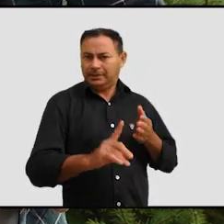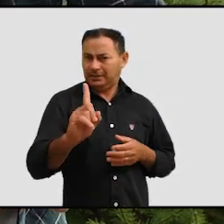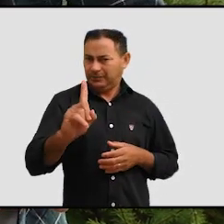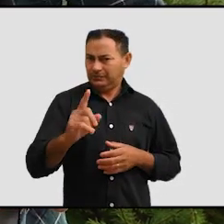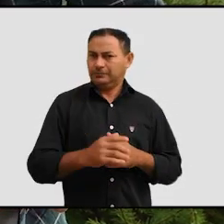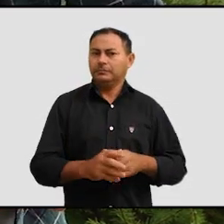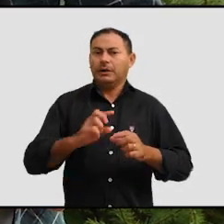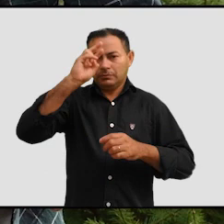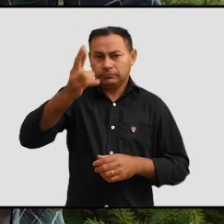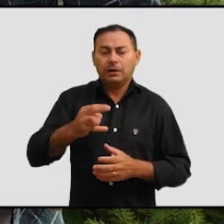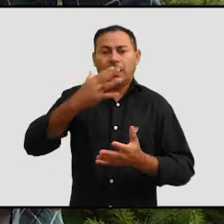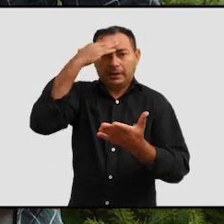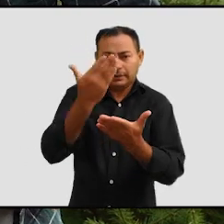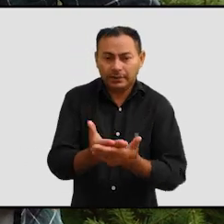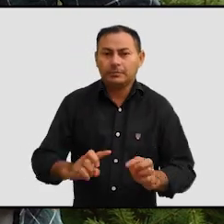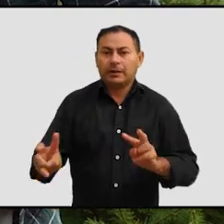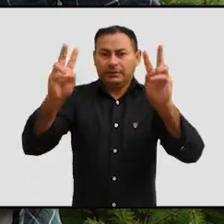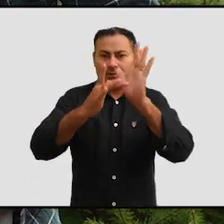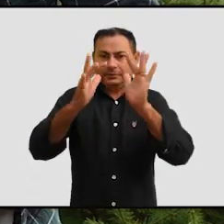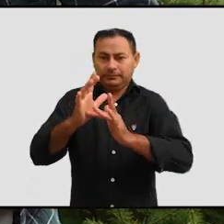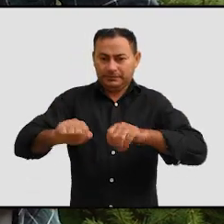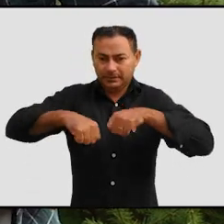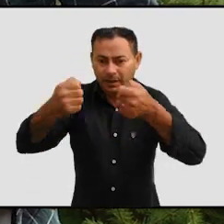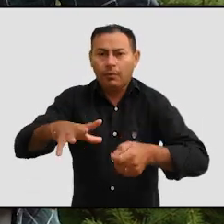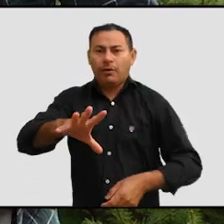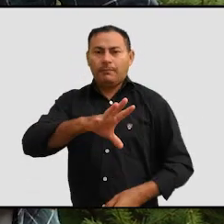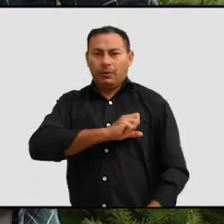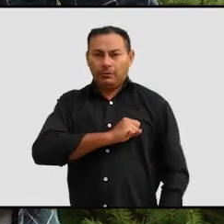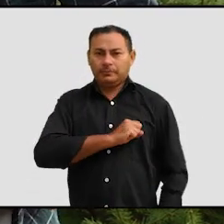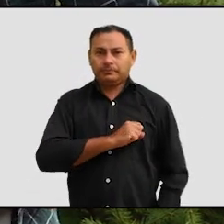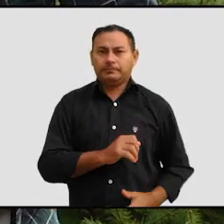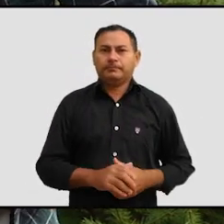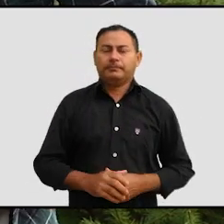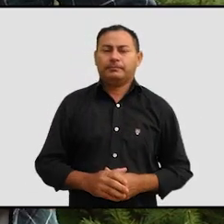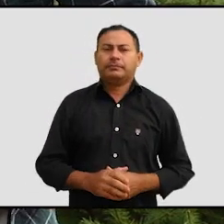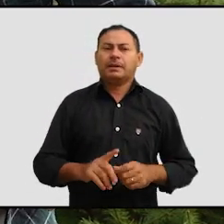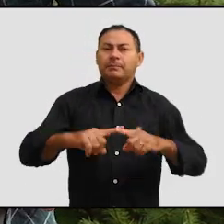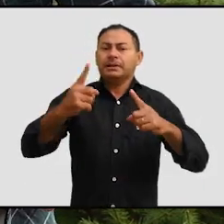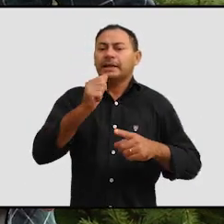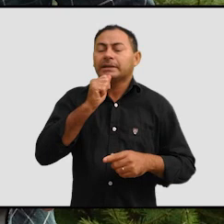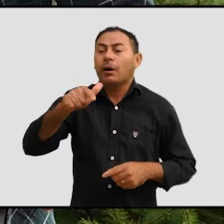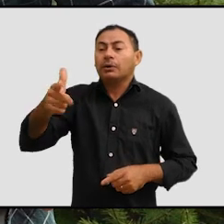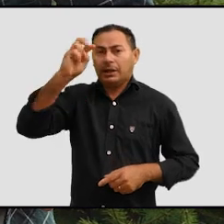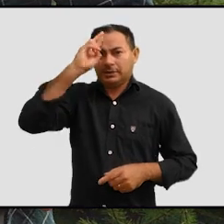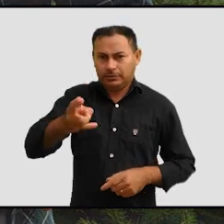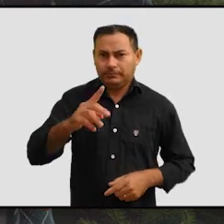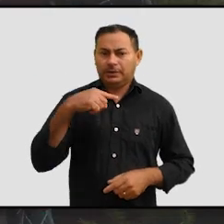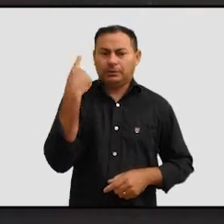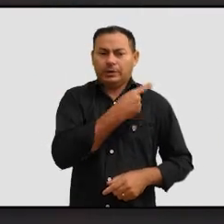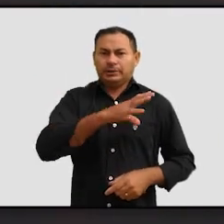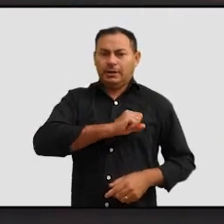perdas. Essa é outra razão por que devemos confessar o valor que Jesus deu ao amor. Mas ainda há outra